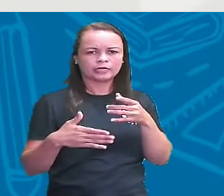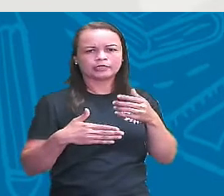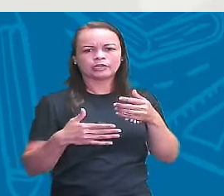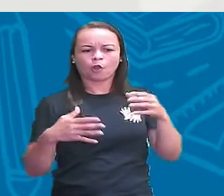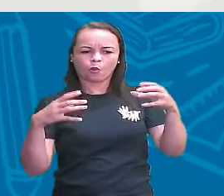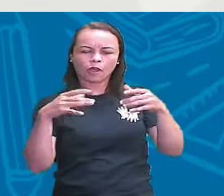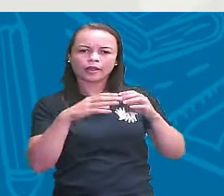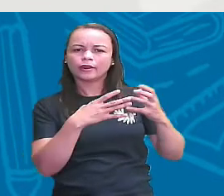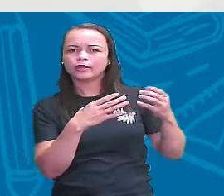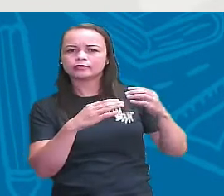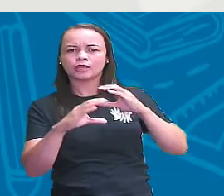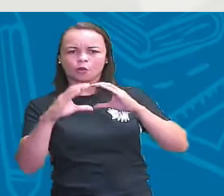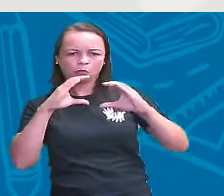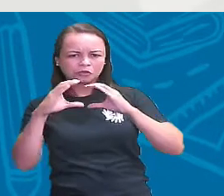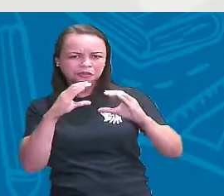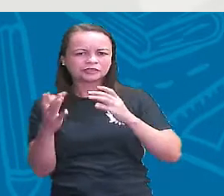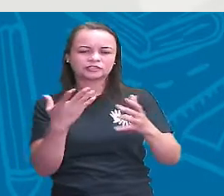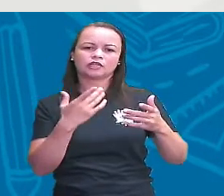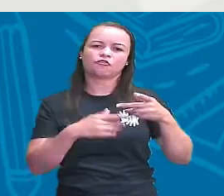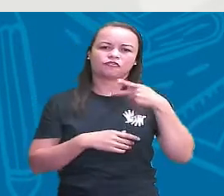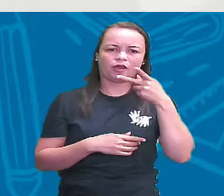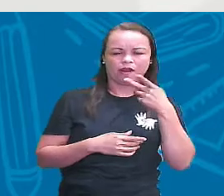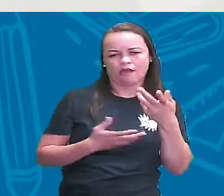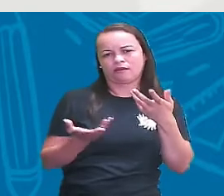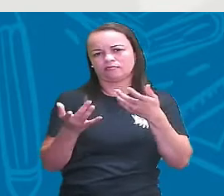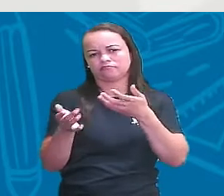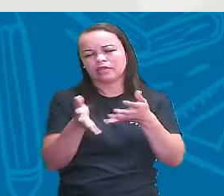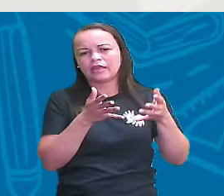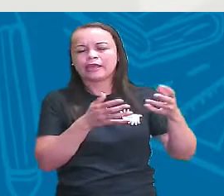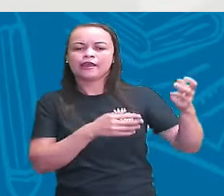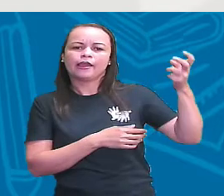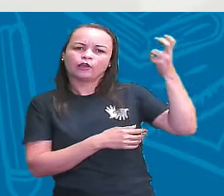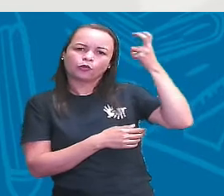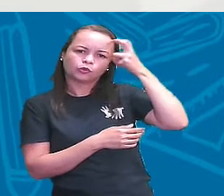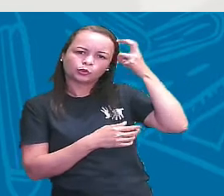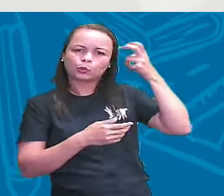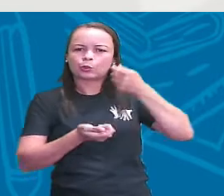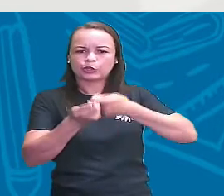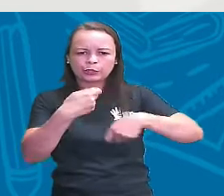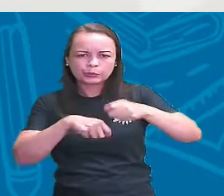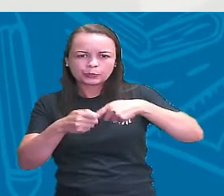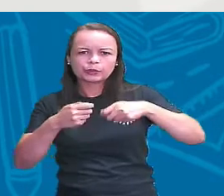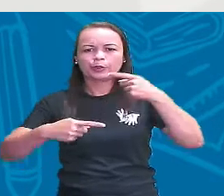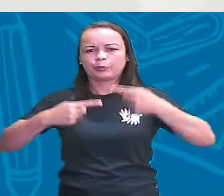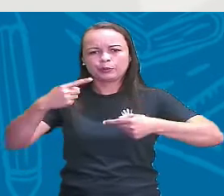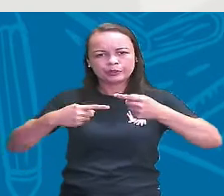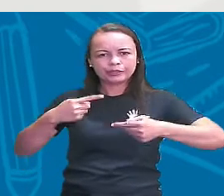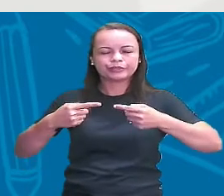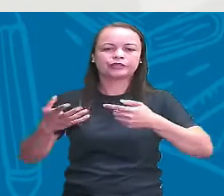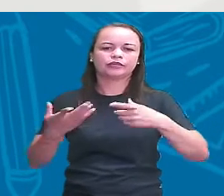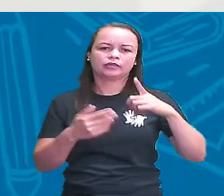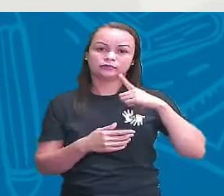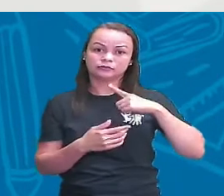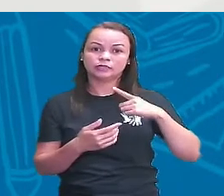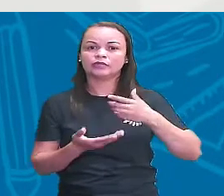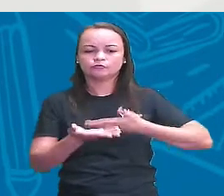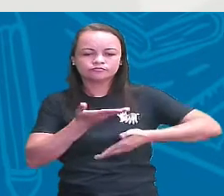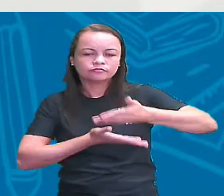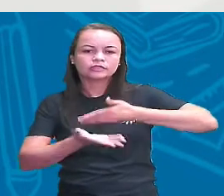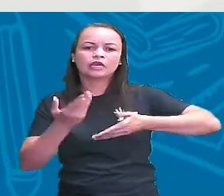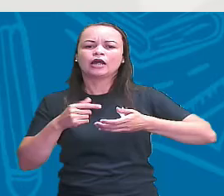falando, culturalmente falando, economicamente falando. É tanto que eles, a maior parte das vezes, tinham o